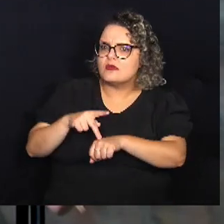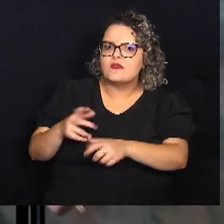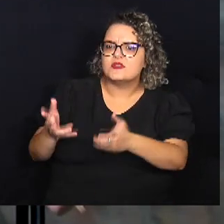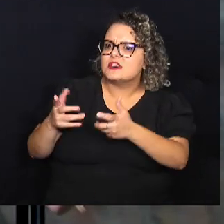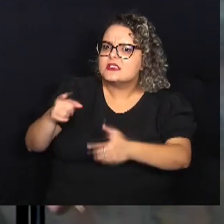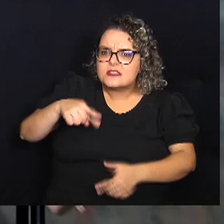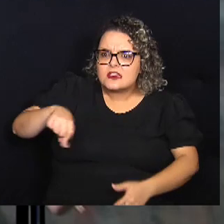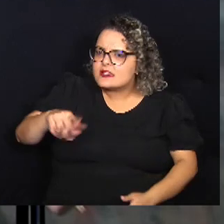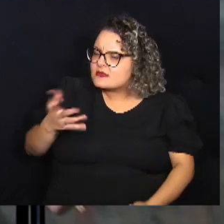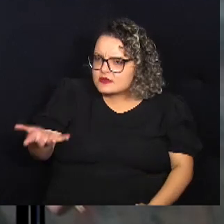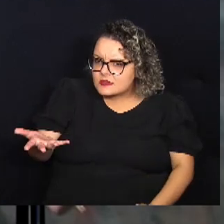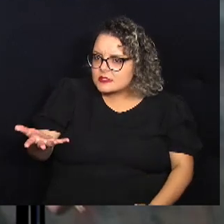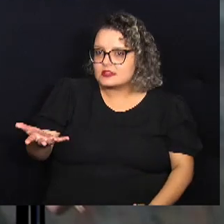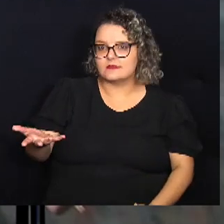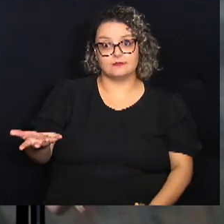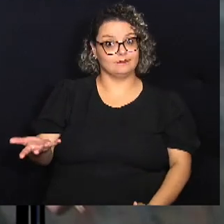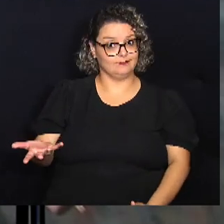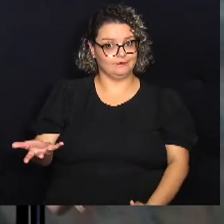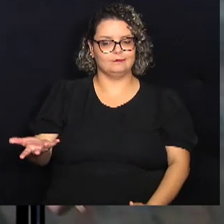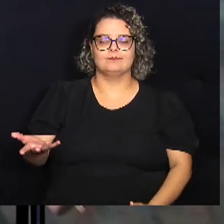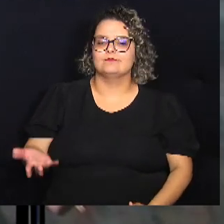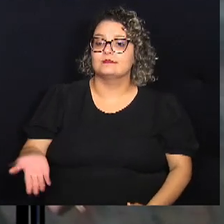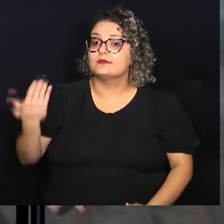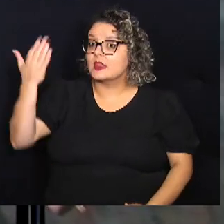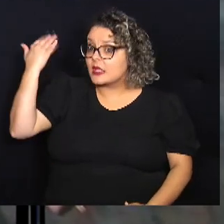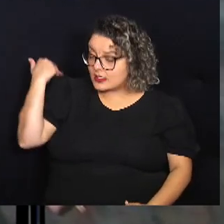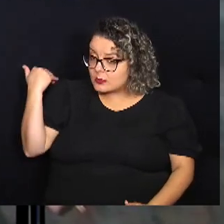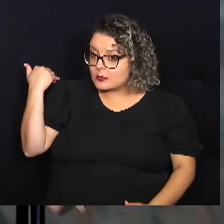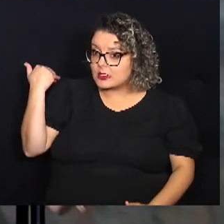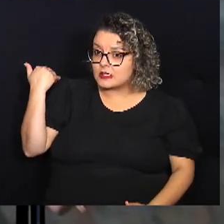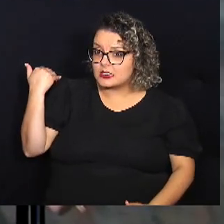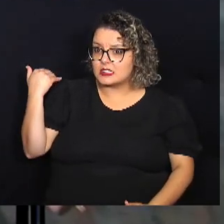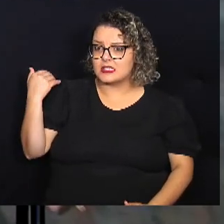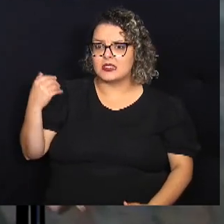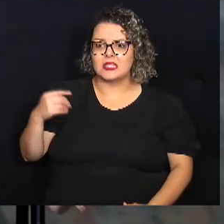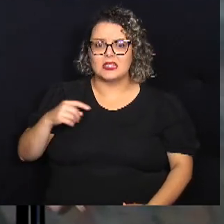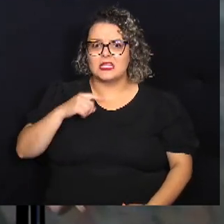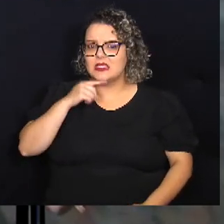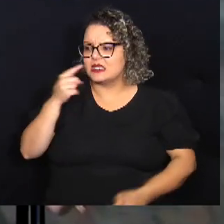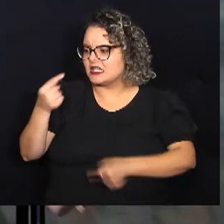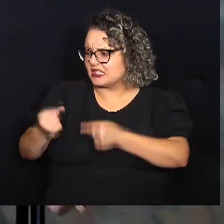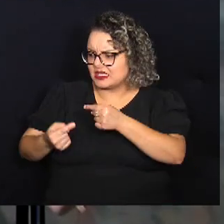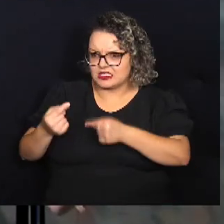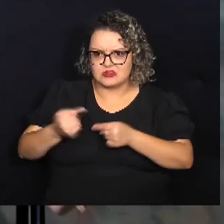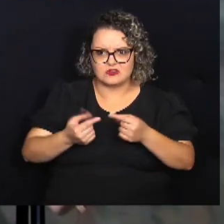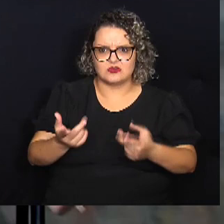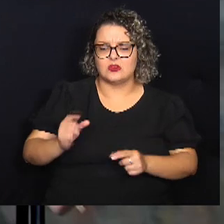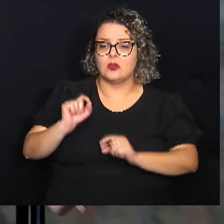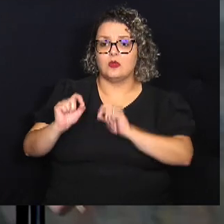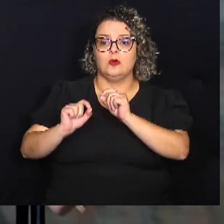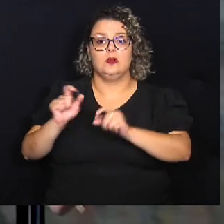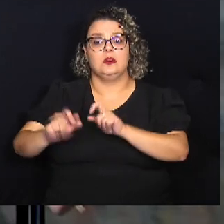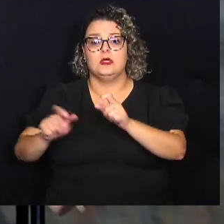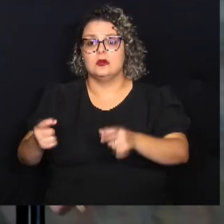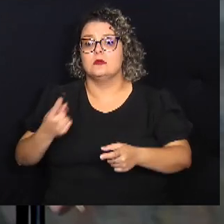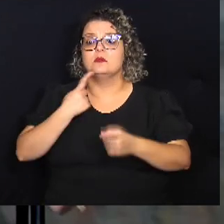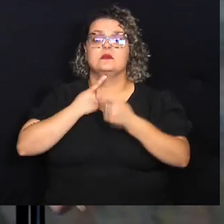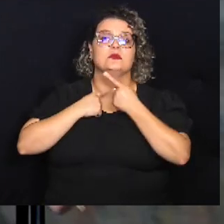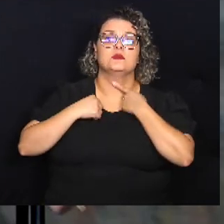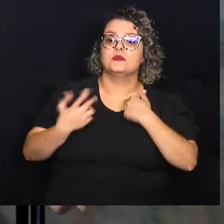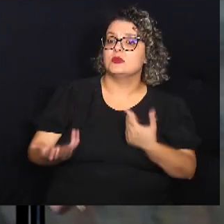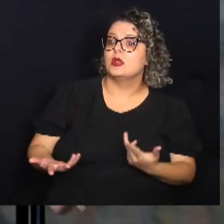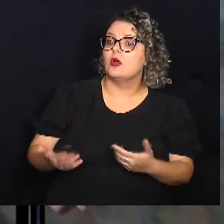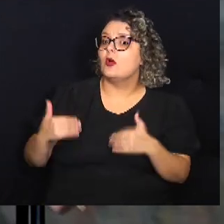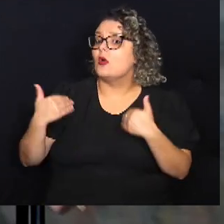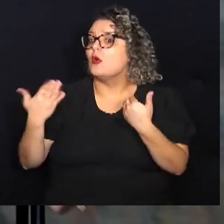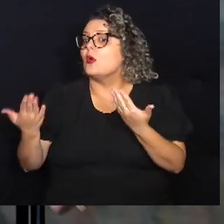para vocês? Então, era algo que, na verdade, ninguém discutia o que as pessoas estavam desejando, qual